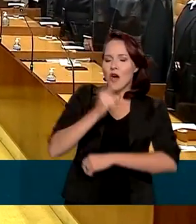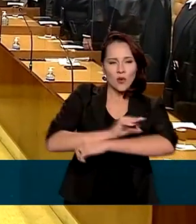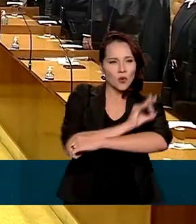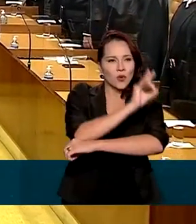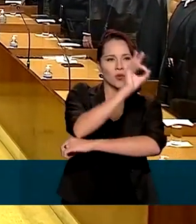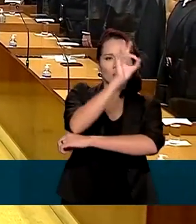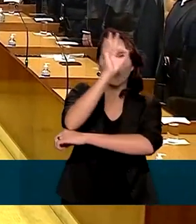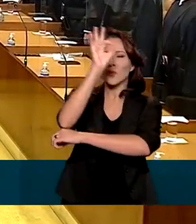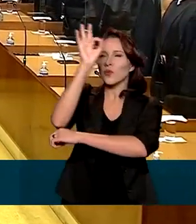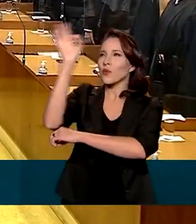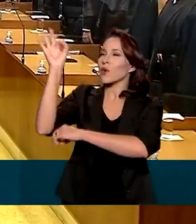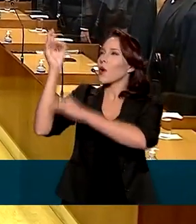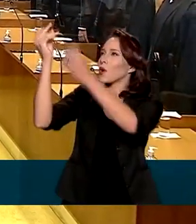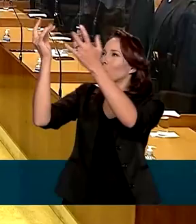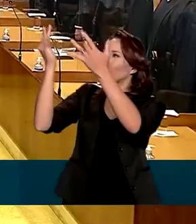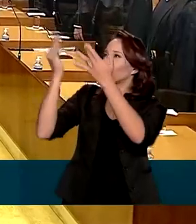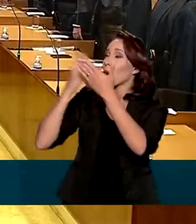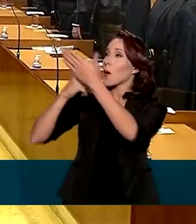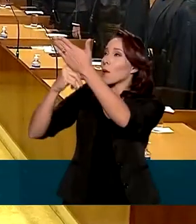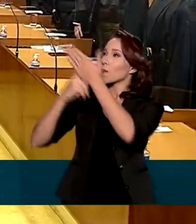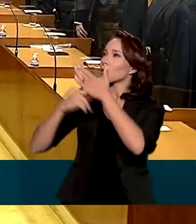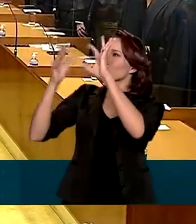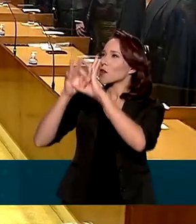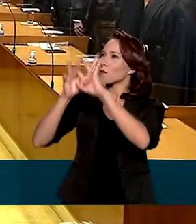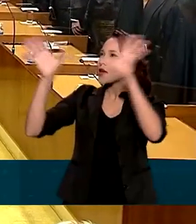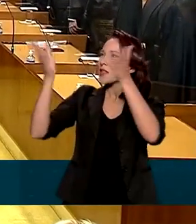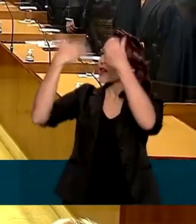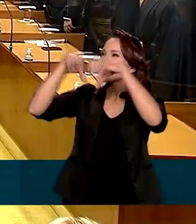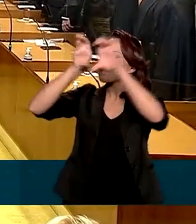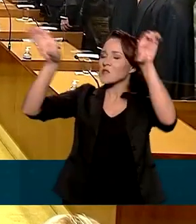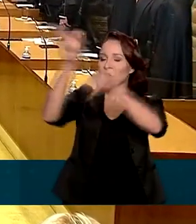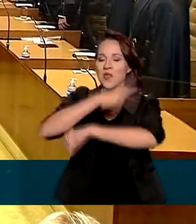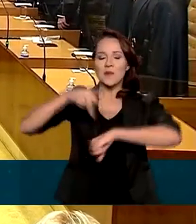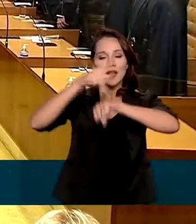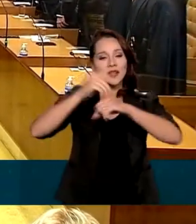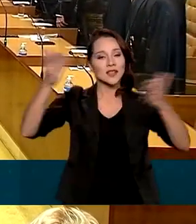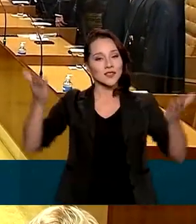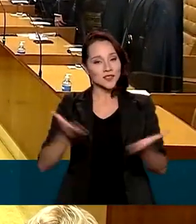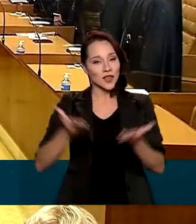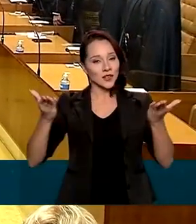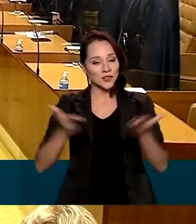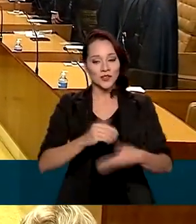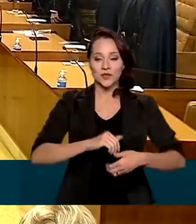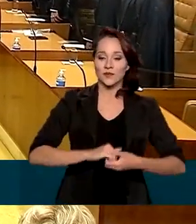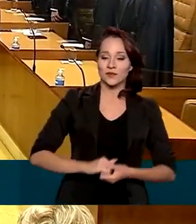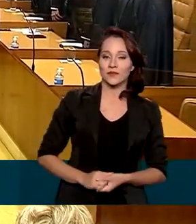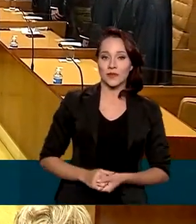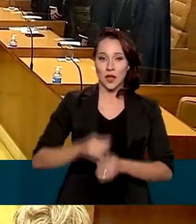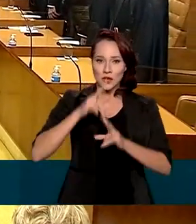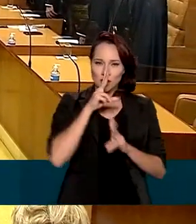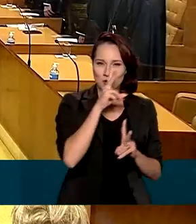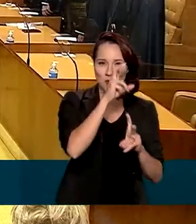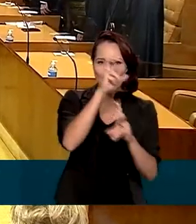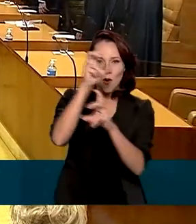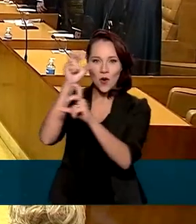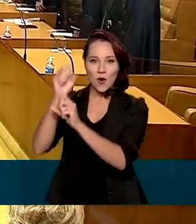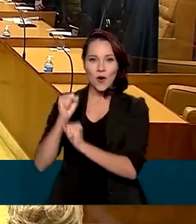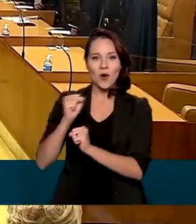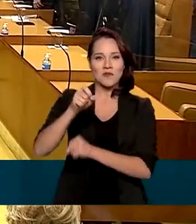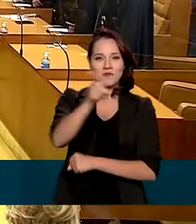da liberdade em raios fúlgidos brilhou no céu da pátria nesse instante. Se